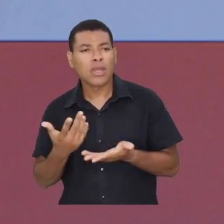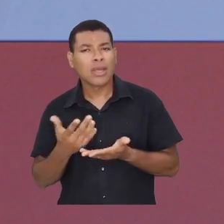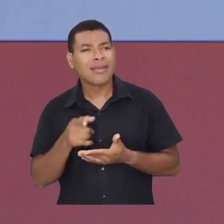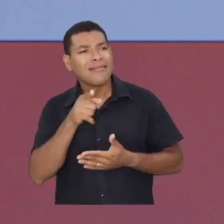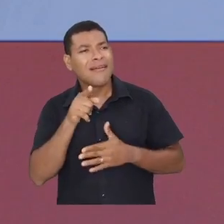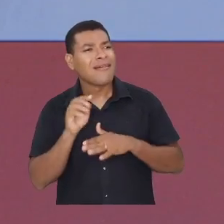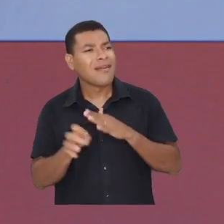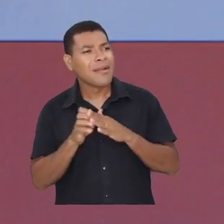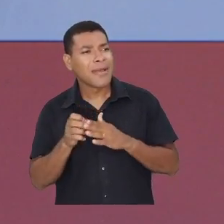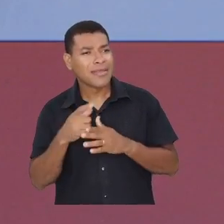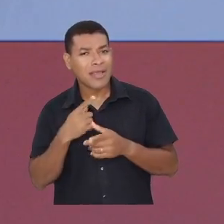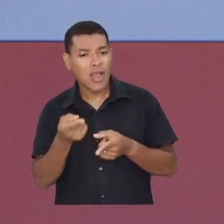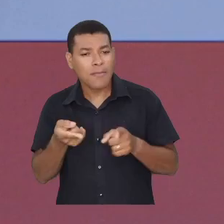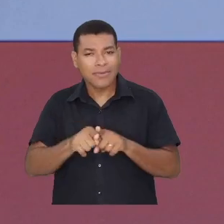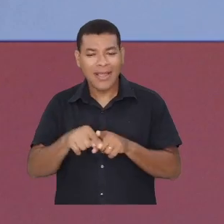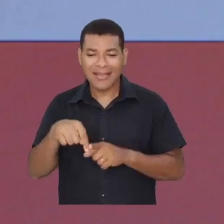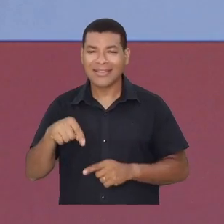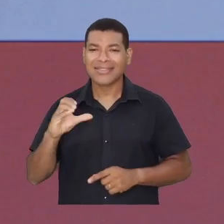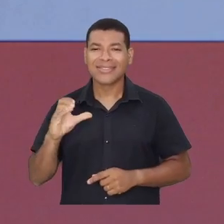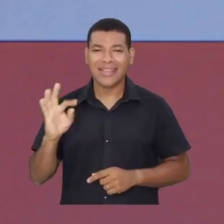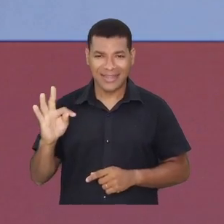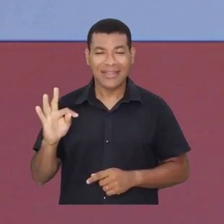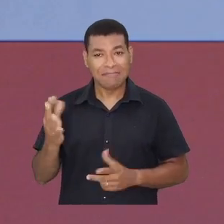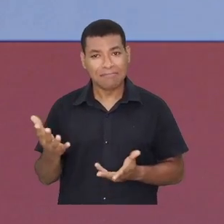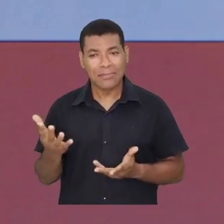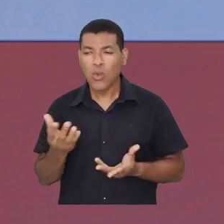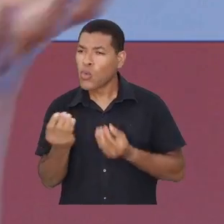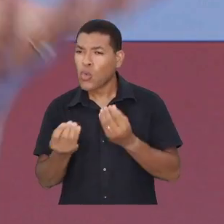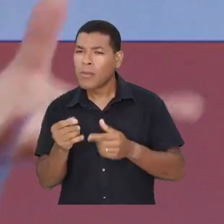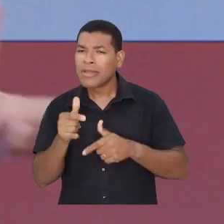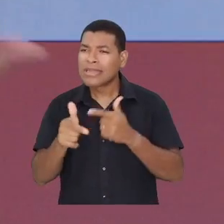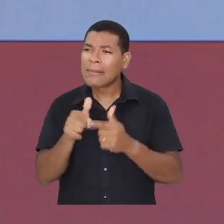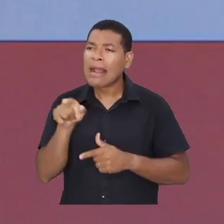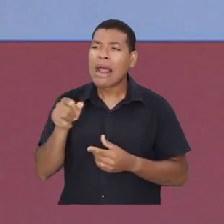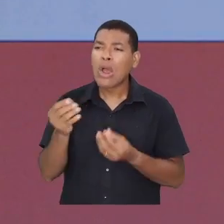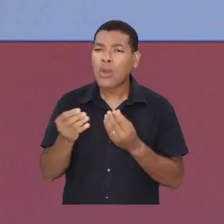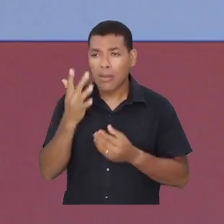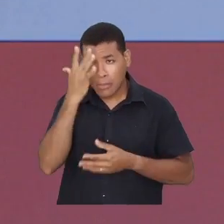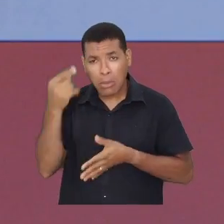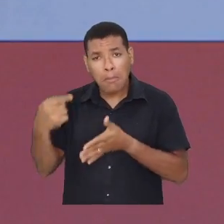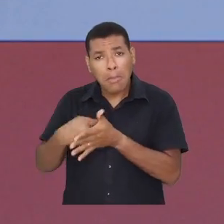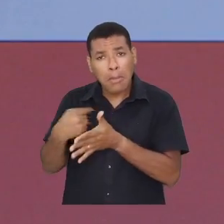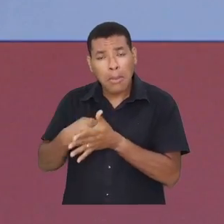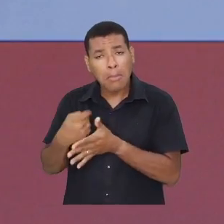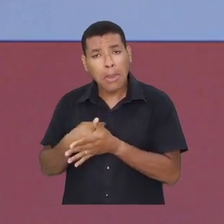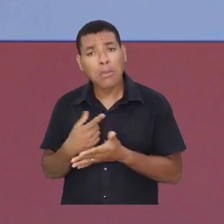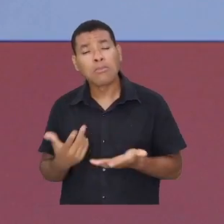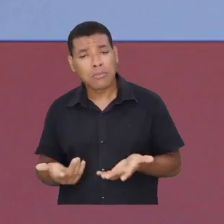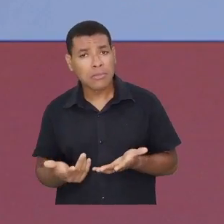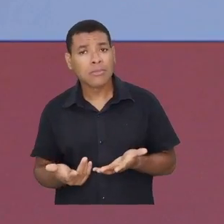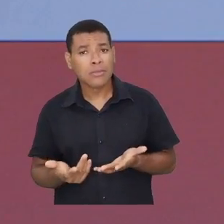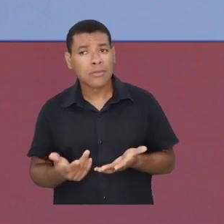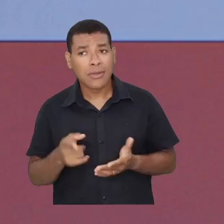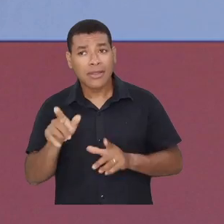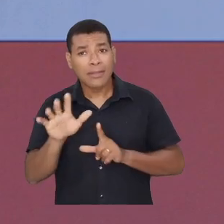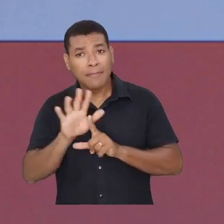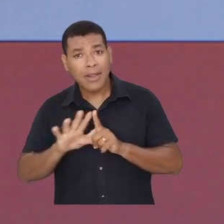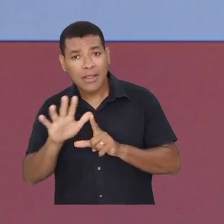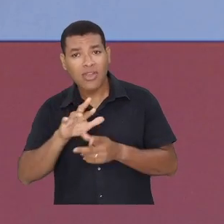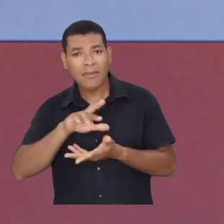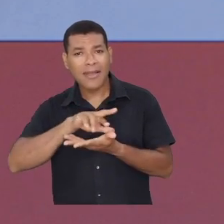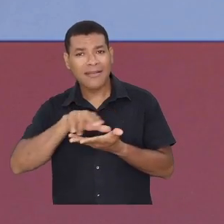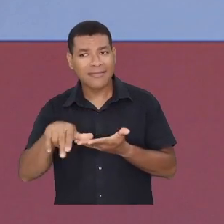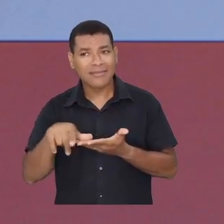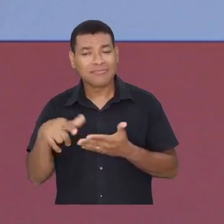as empresas que são parceiras da Companhia de Talentos, uhum. né, como é trabalhar lá mesmo, né, então, além dessas plataformas que